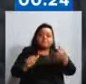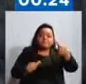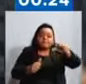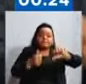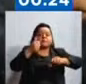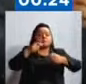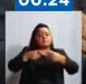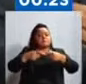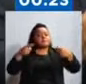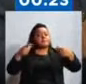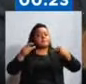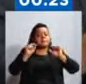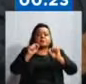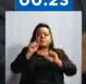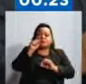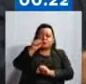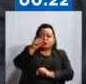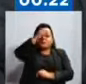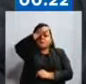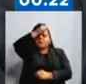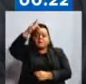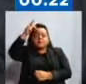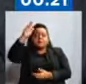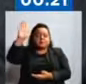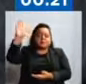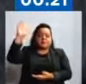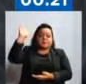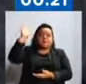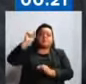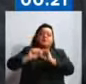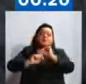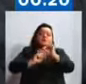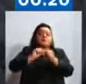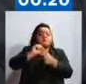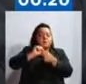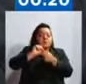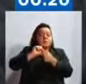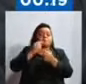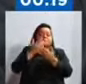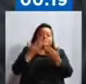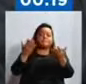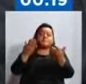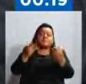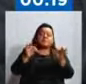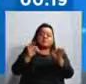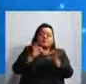O que o senhor, como prefeito, pretende fazer para solucionar esses problemas?